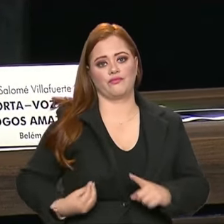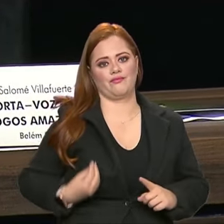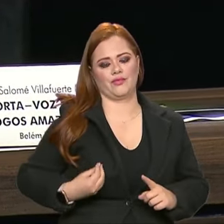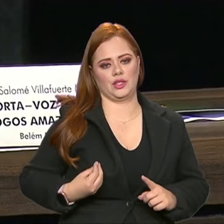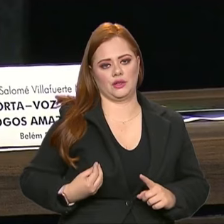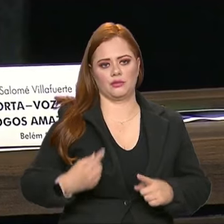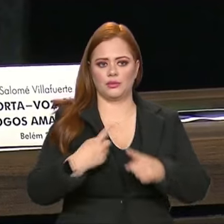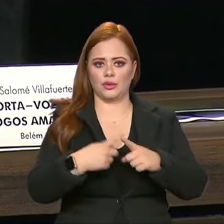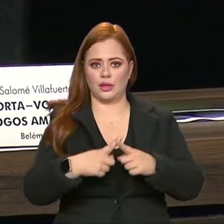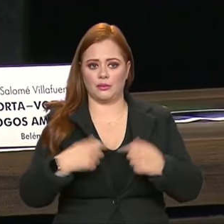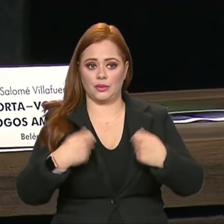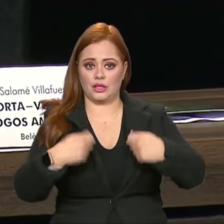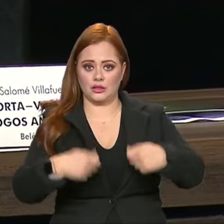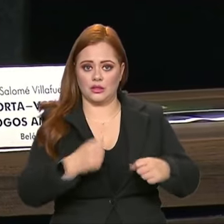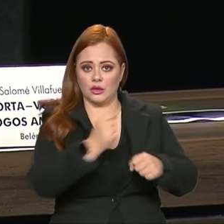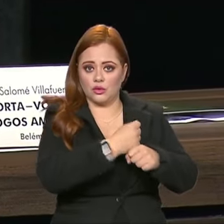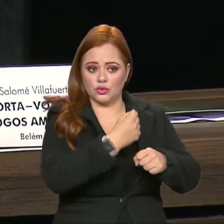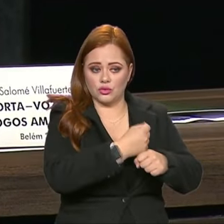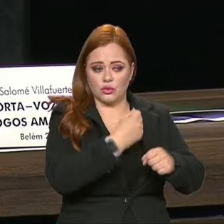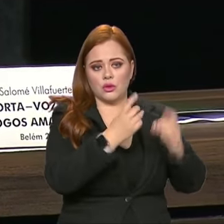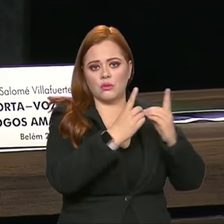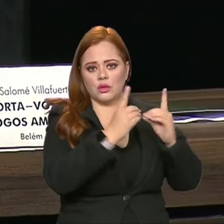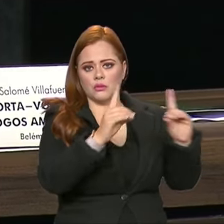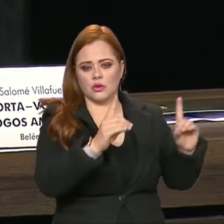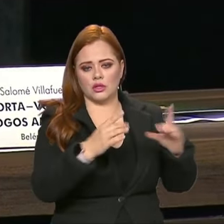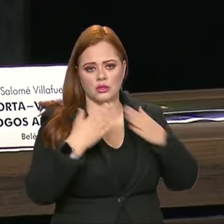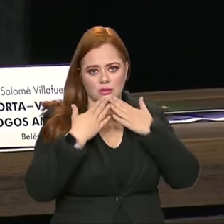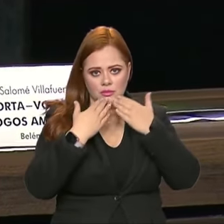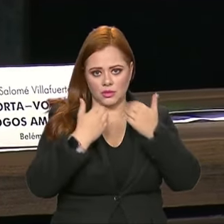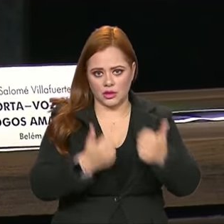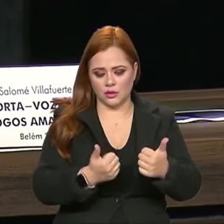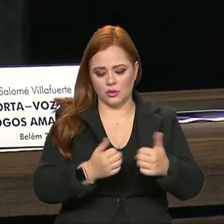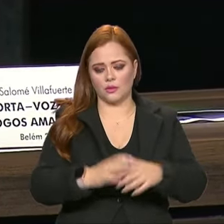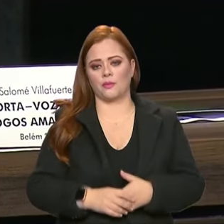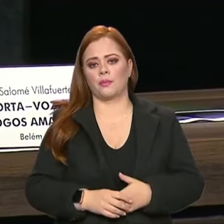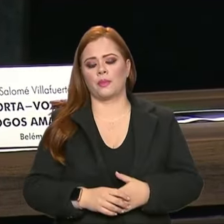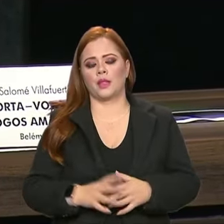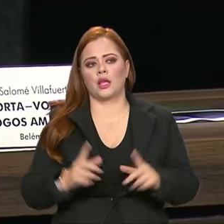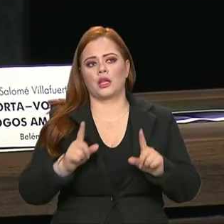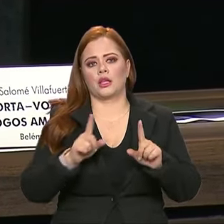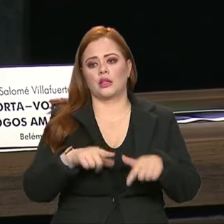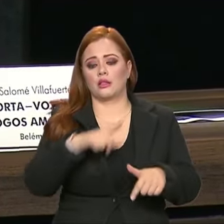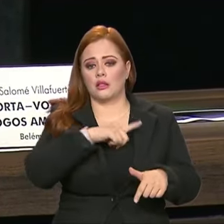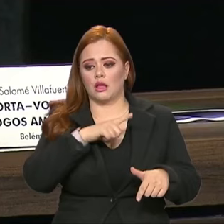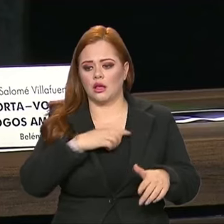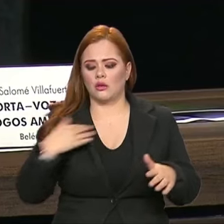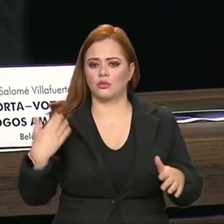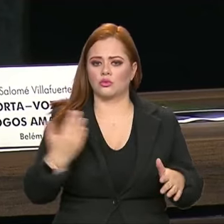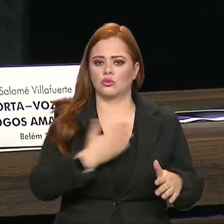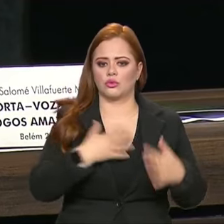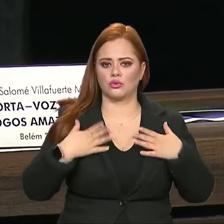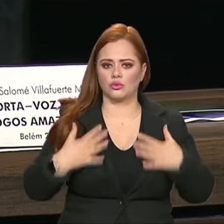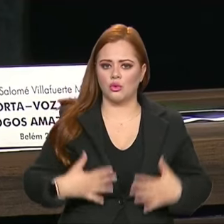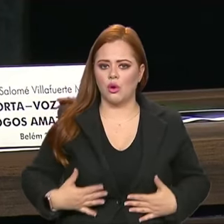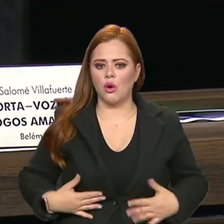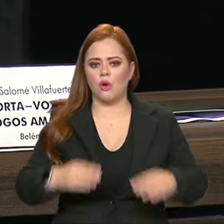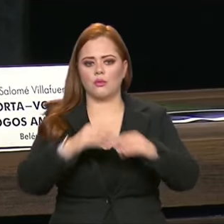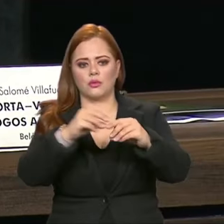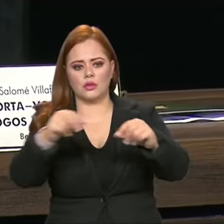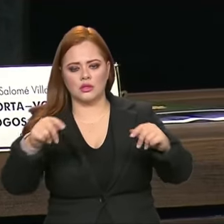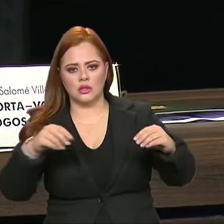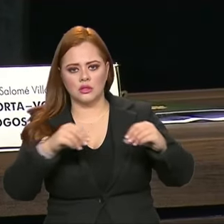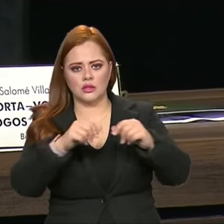uma democracia que supere as dualidades, que oprime os nossos corpos, terras e territórios.